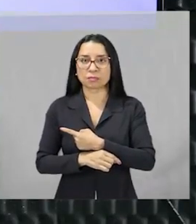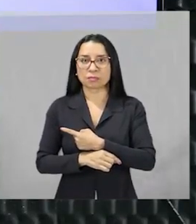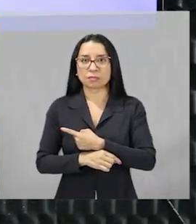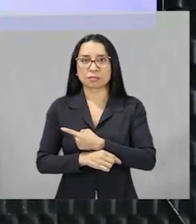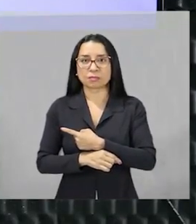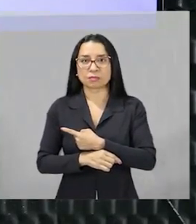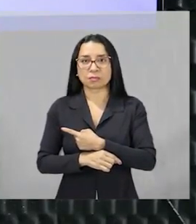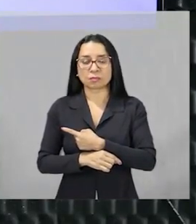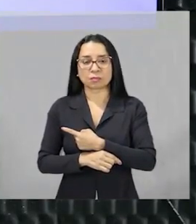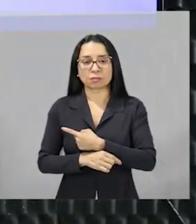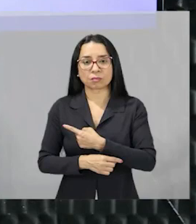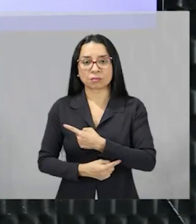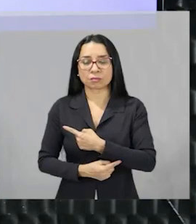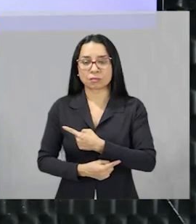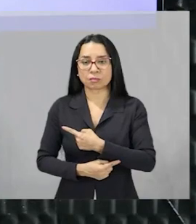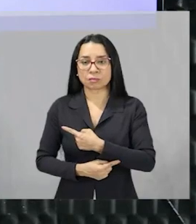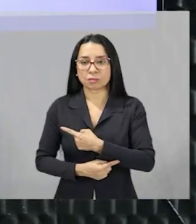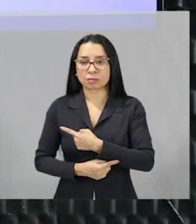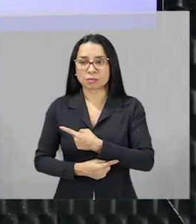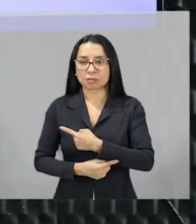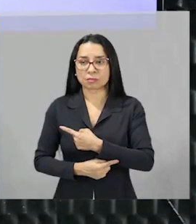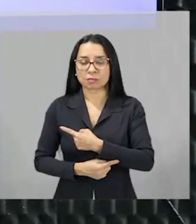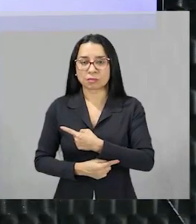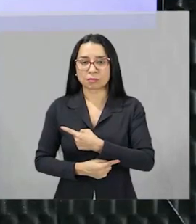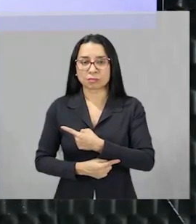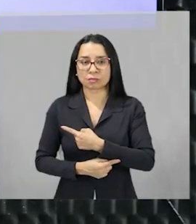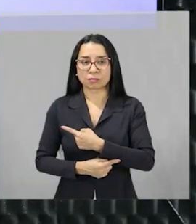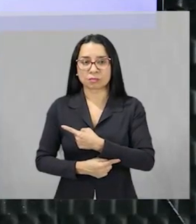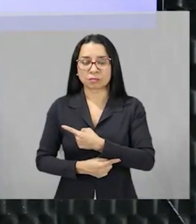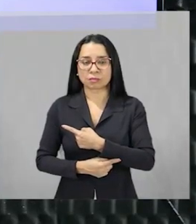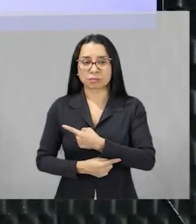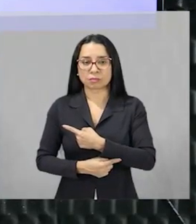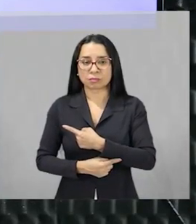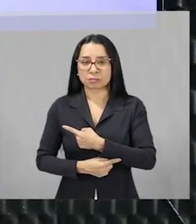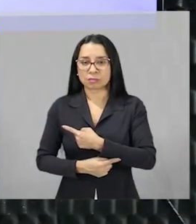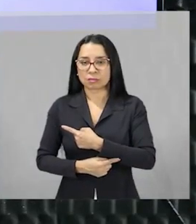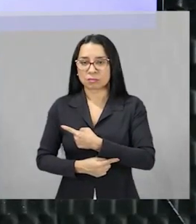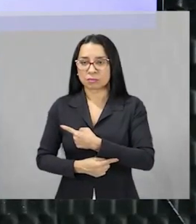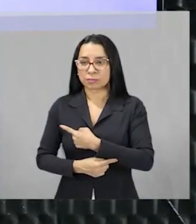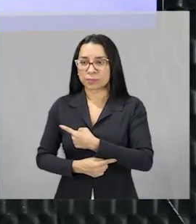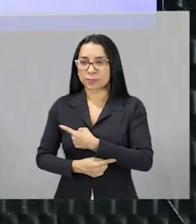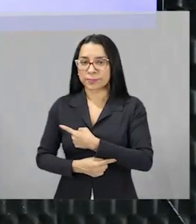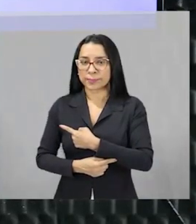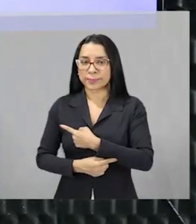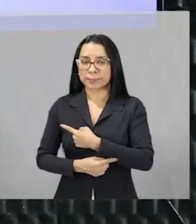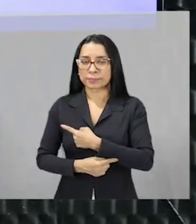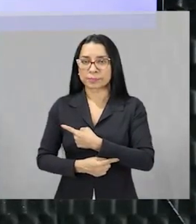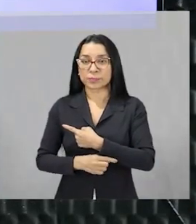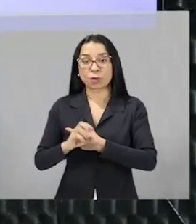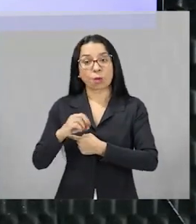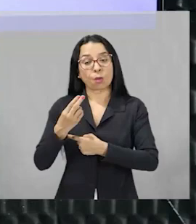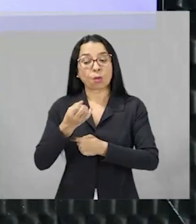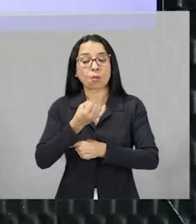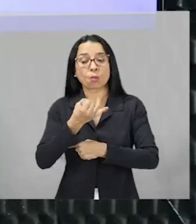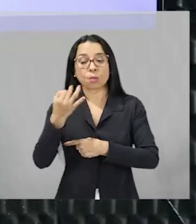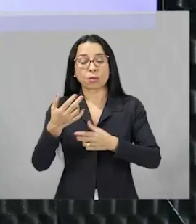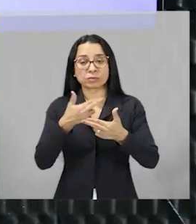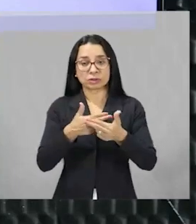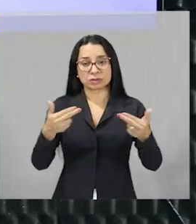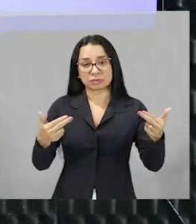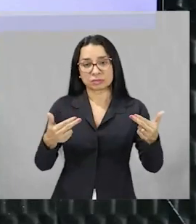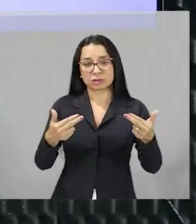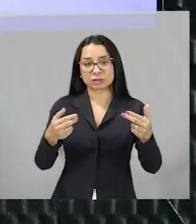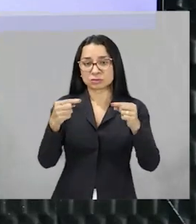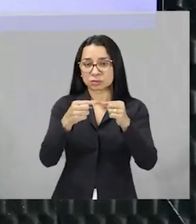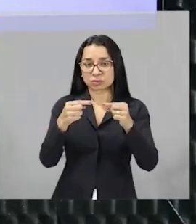né, relativa a doenças, antes da reforma mencionada, são explicados pela associação entre os seguintes fatores, ou seja, quais fatores aí se